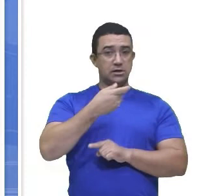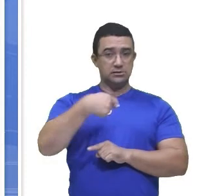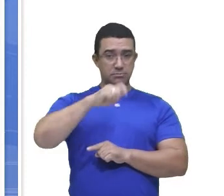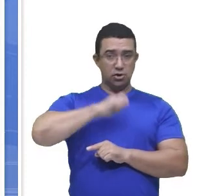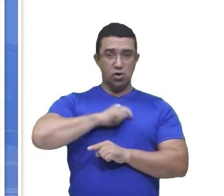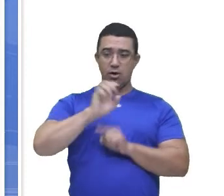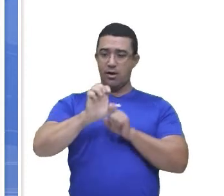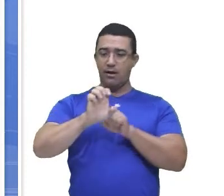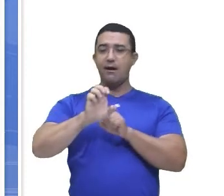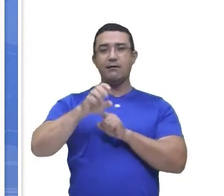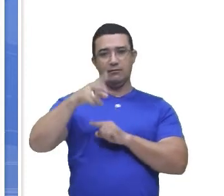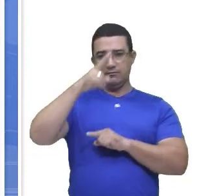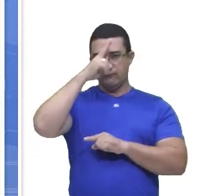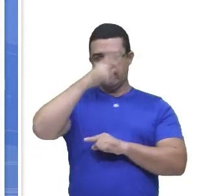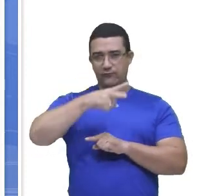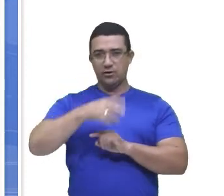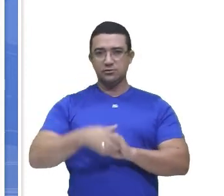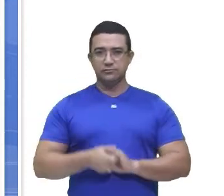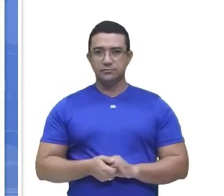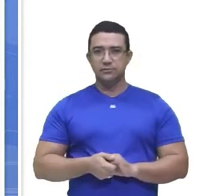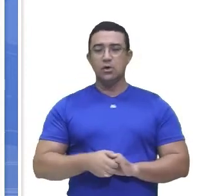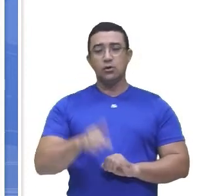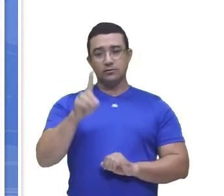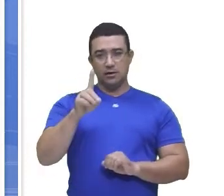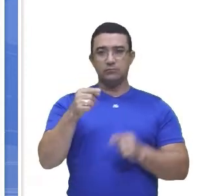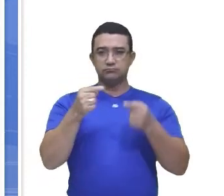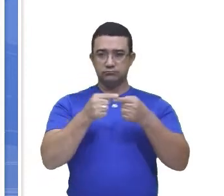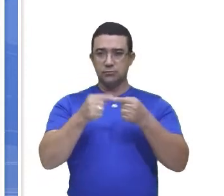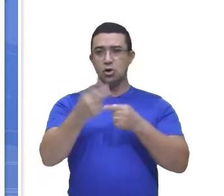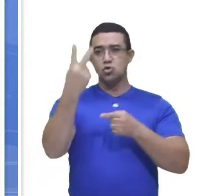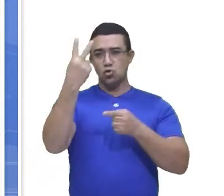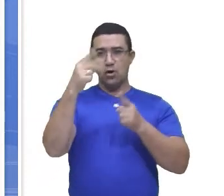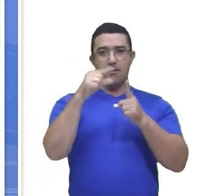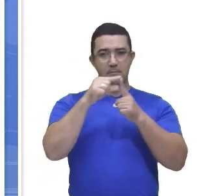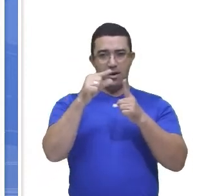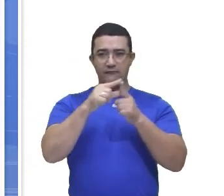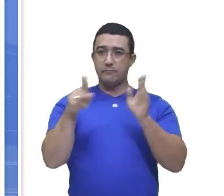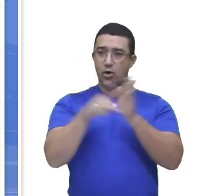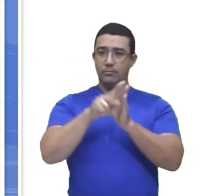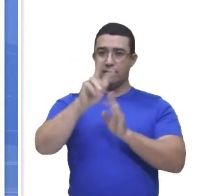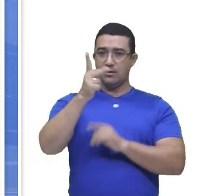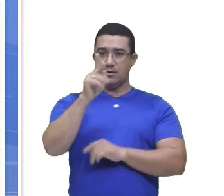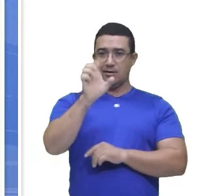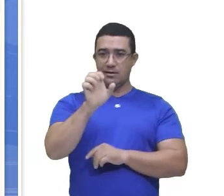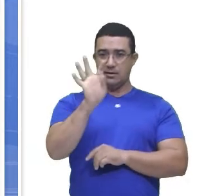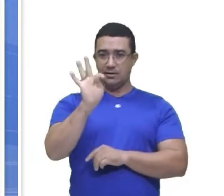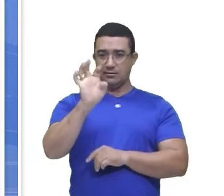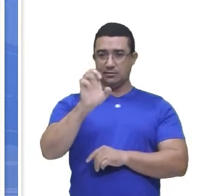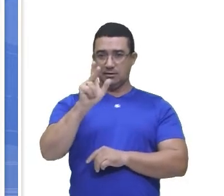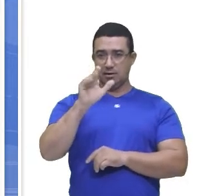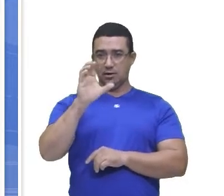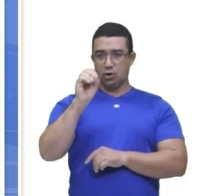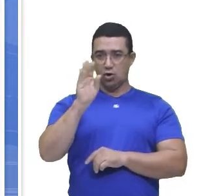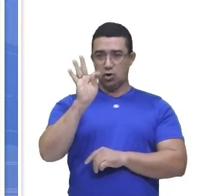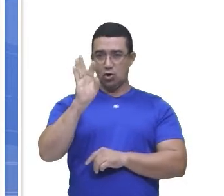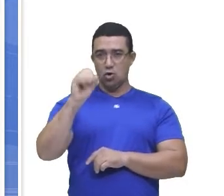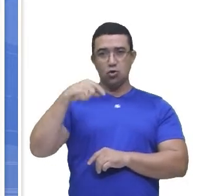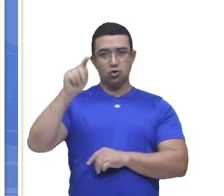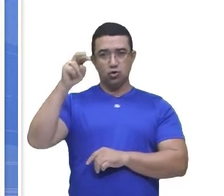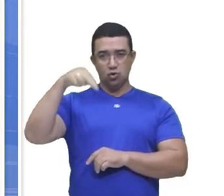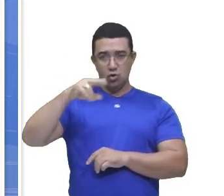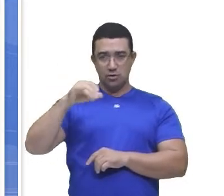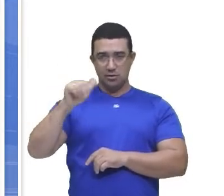única correta. Democracia e oceano são as duas palavras heterotônicas. Vamos agora, parabéns a todos,